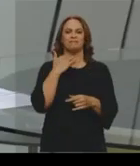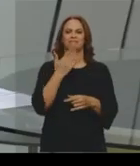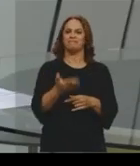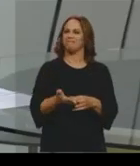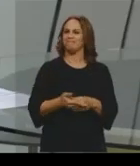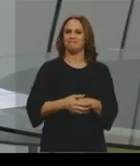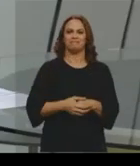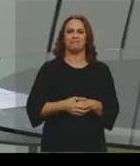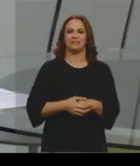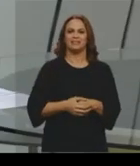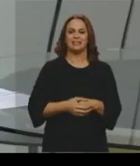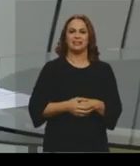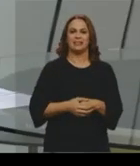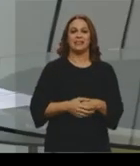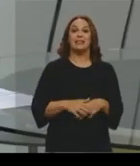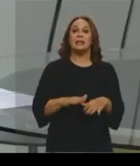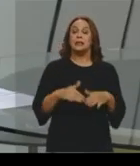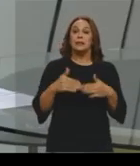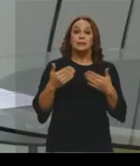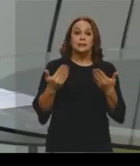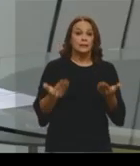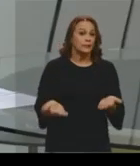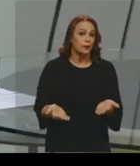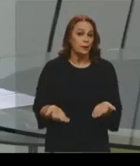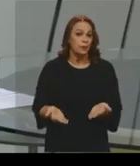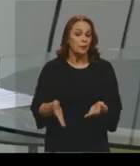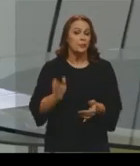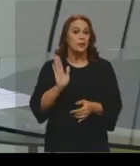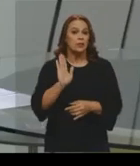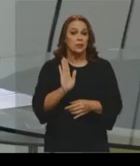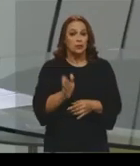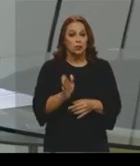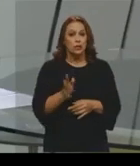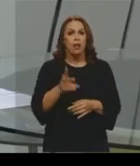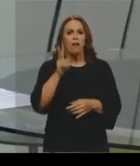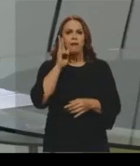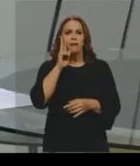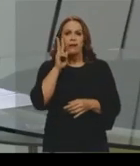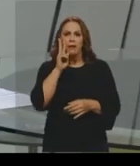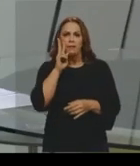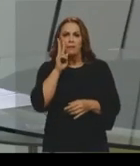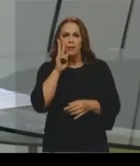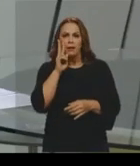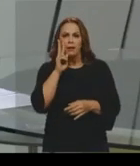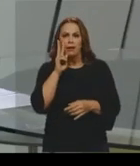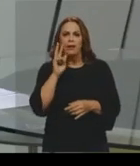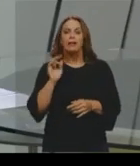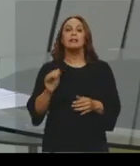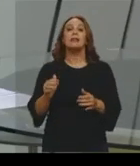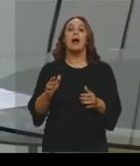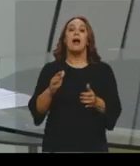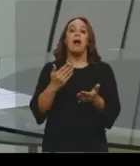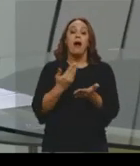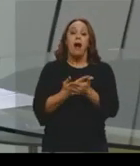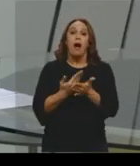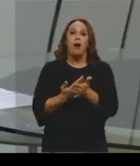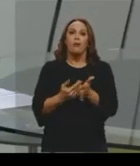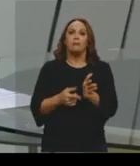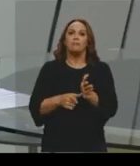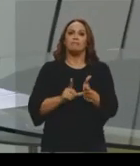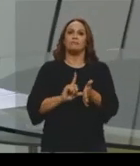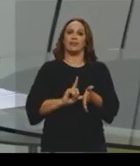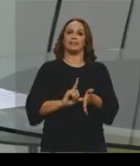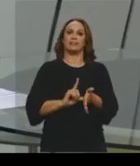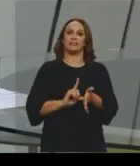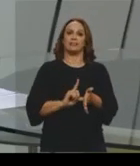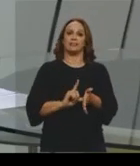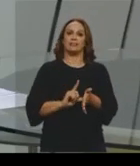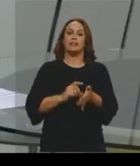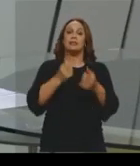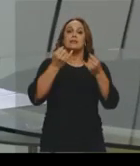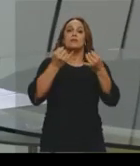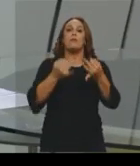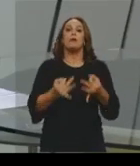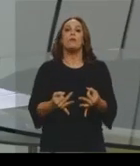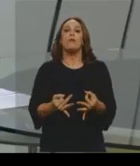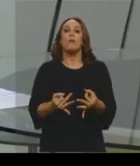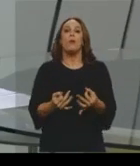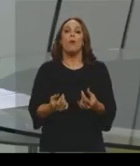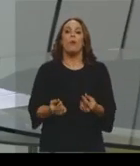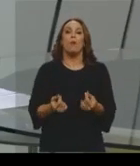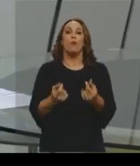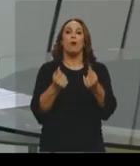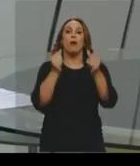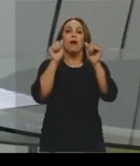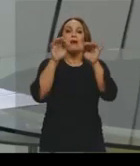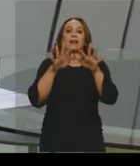gente remonta à nossa aula anterior, quando a gente falou da crise econômica de 2008, certinho? Bom,